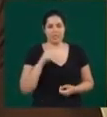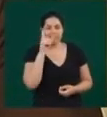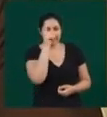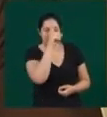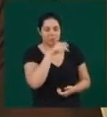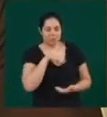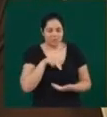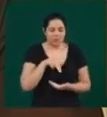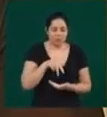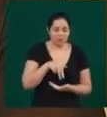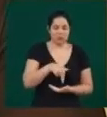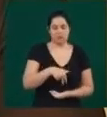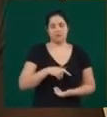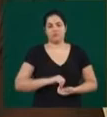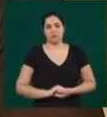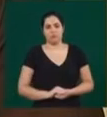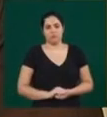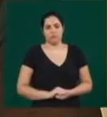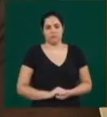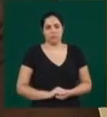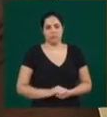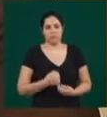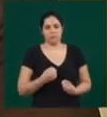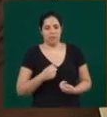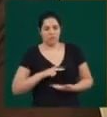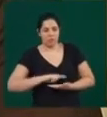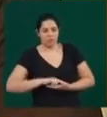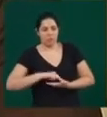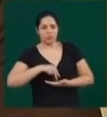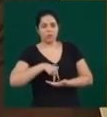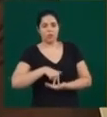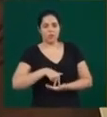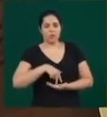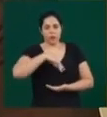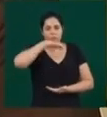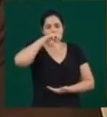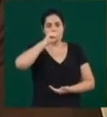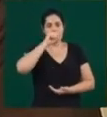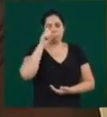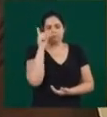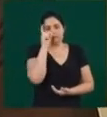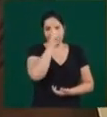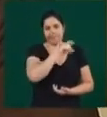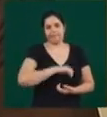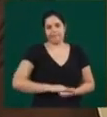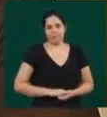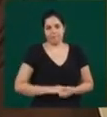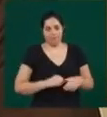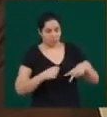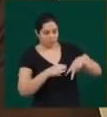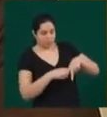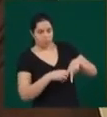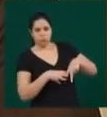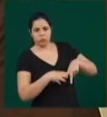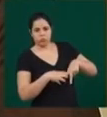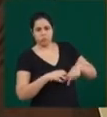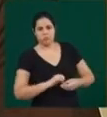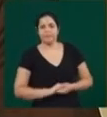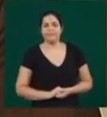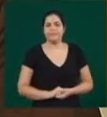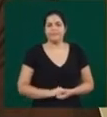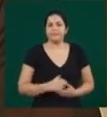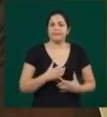de caminhar, de ter que levantar para respirar, que fica com falta de ar, senta, inchaço nas pernas. E esses sintomas